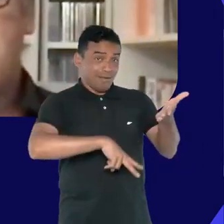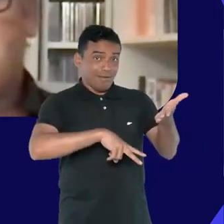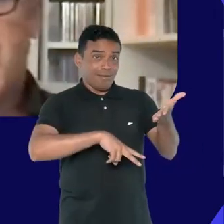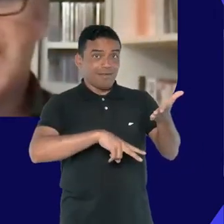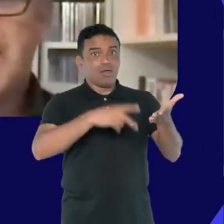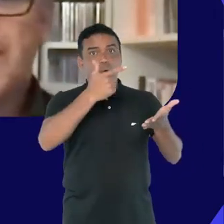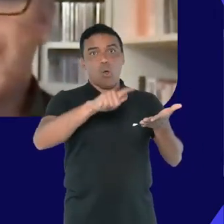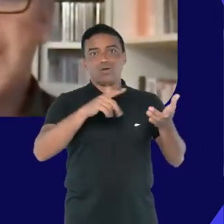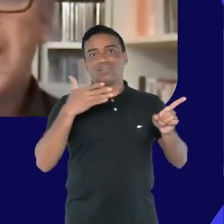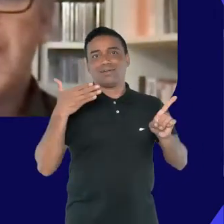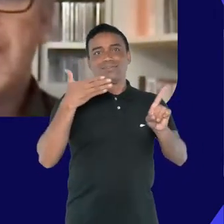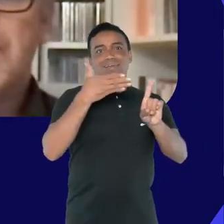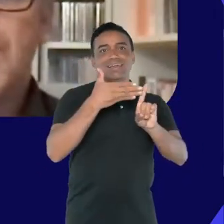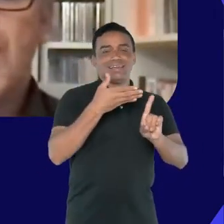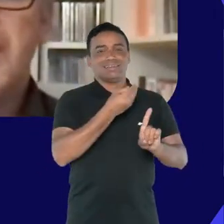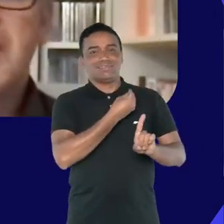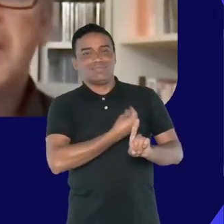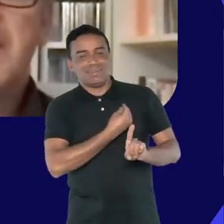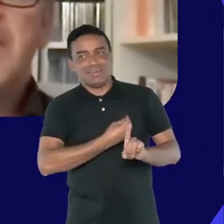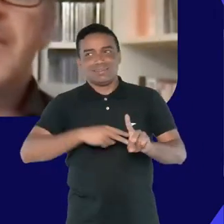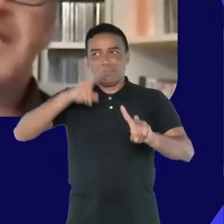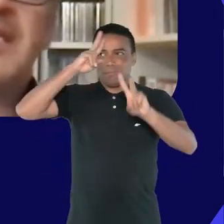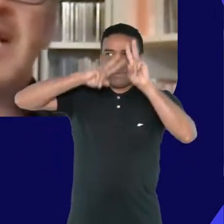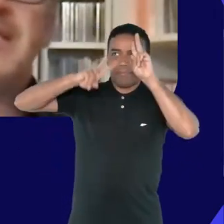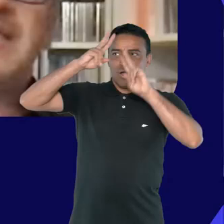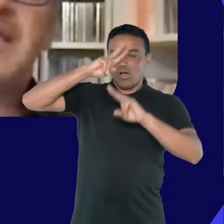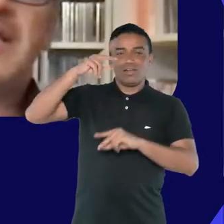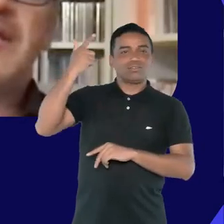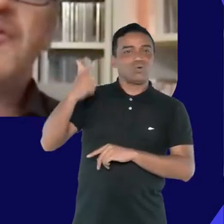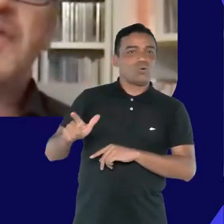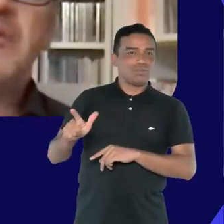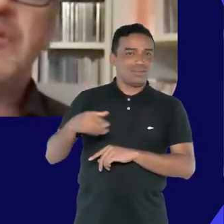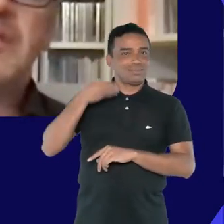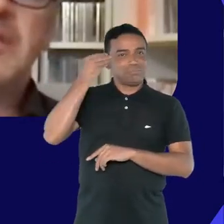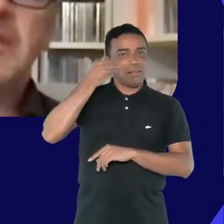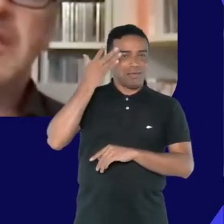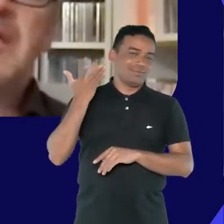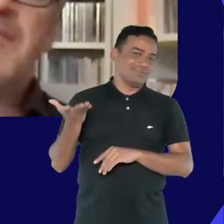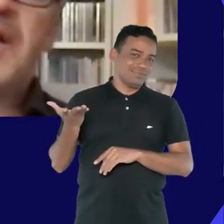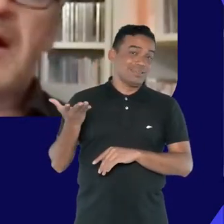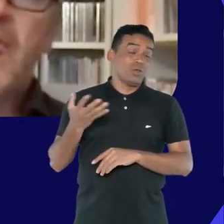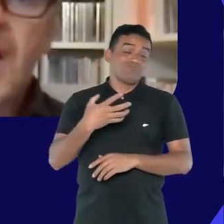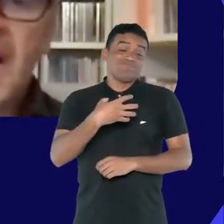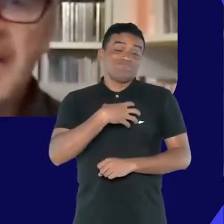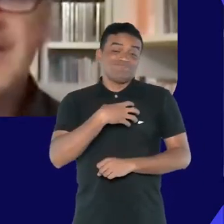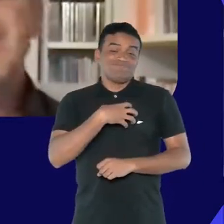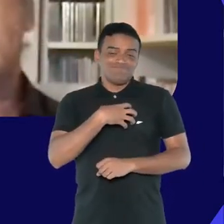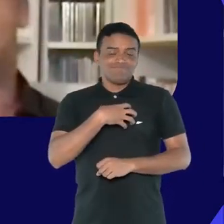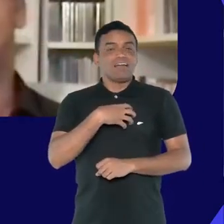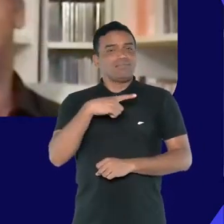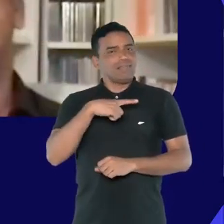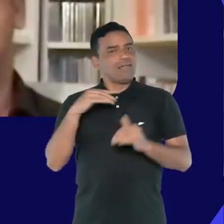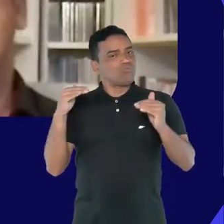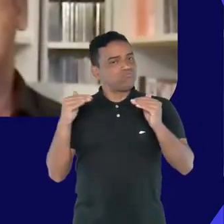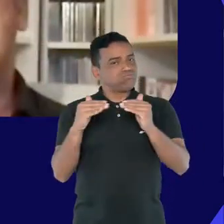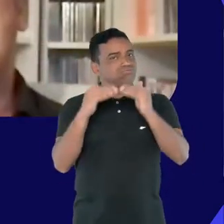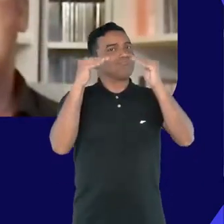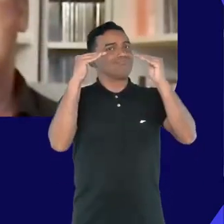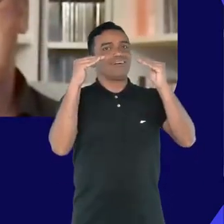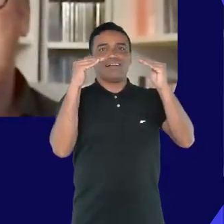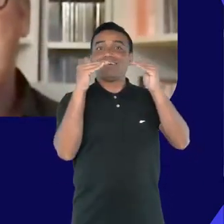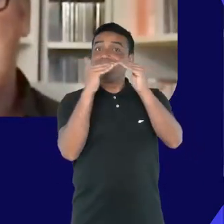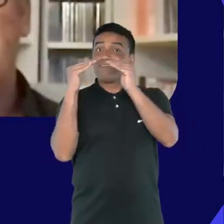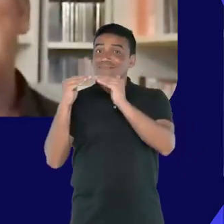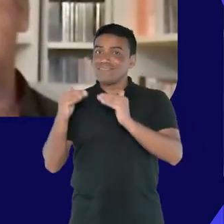têm outras referências de vida e outras memórias, mas ainda assim eu sinto que há esse encontro,